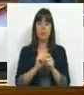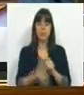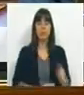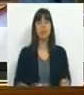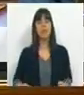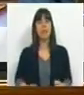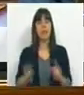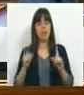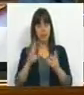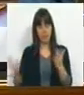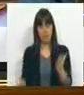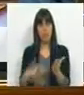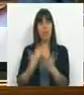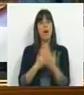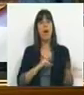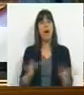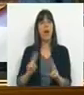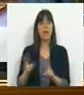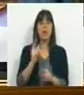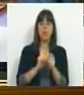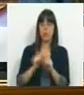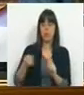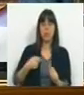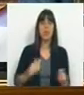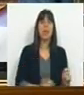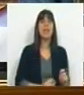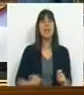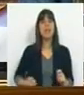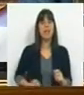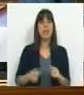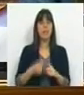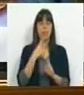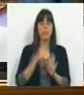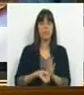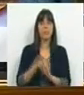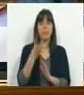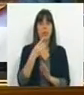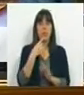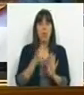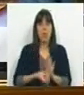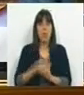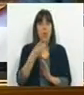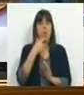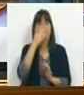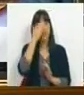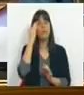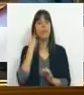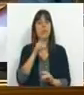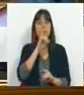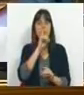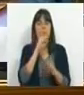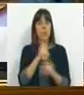desemprego. Propostas de alteração ao subsídio de desemprego foram inúmeras. Inúmeras.